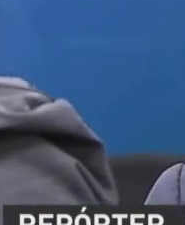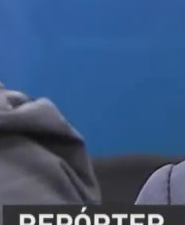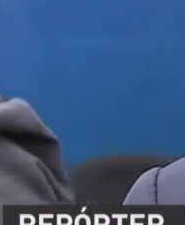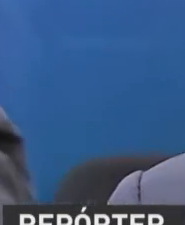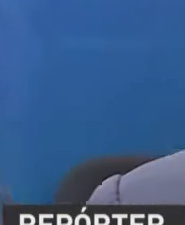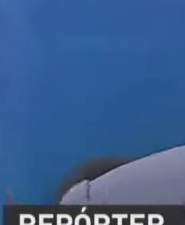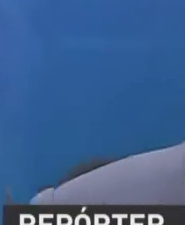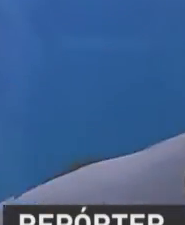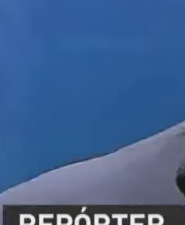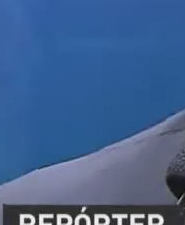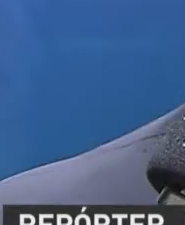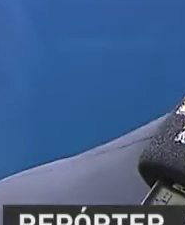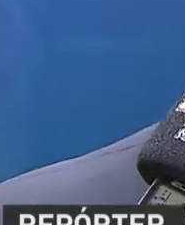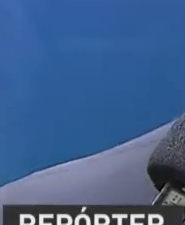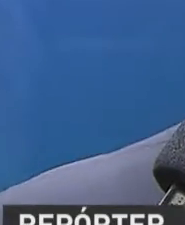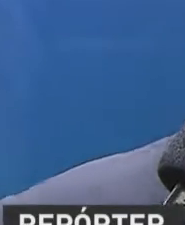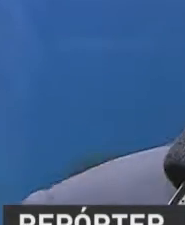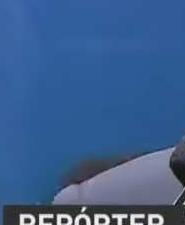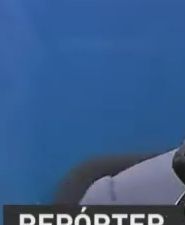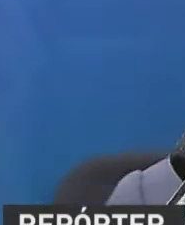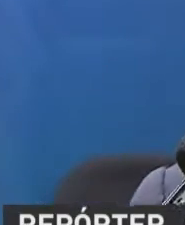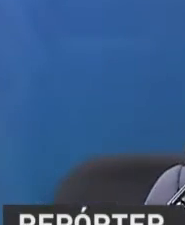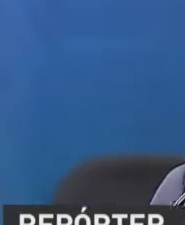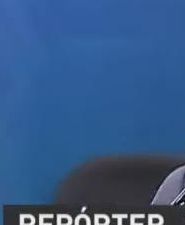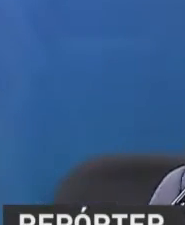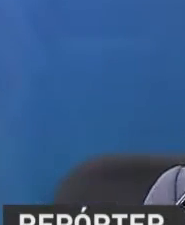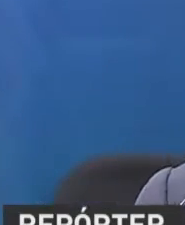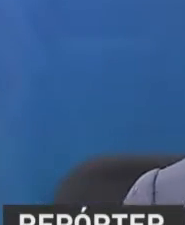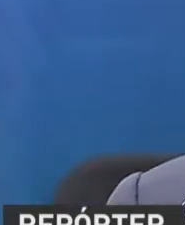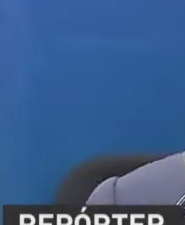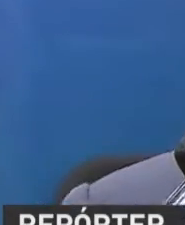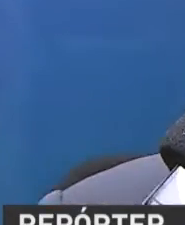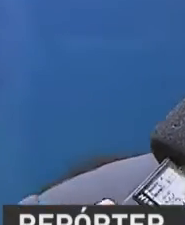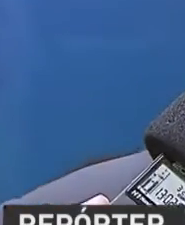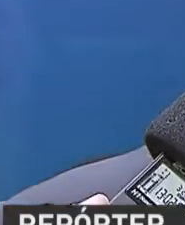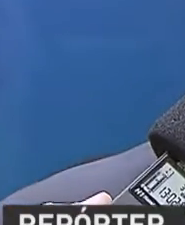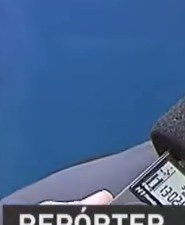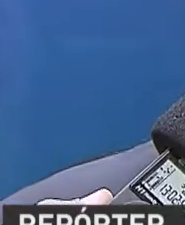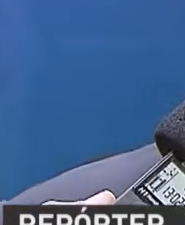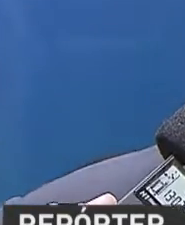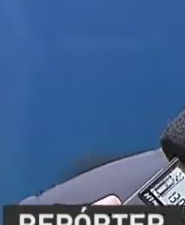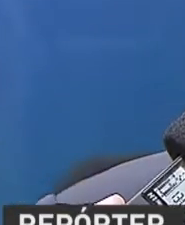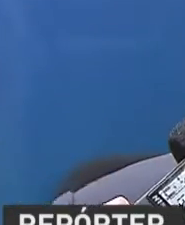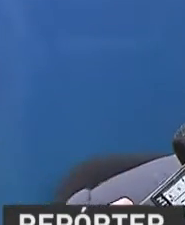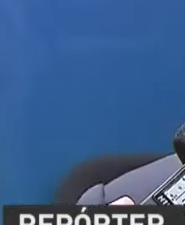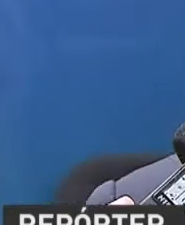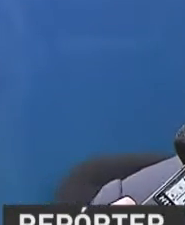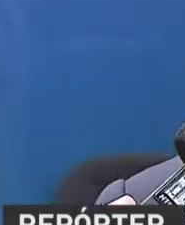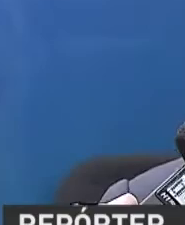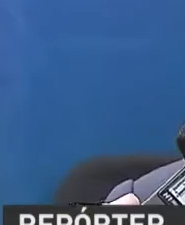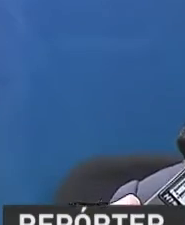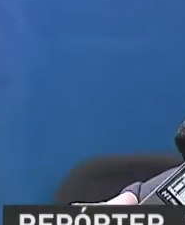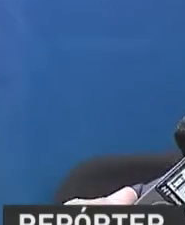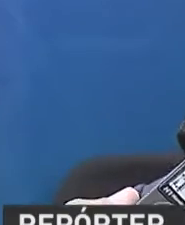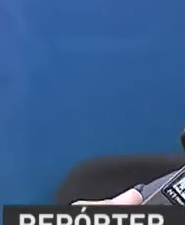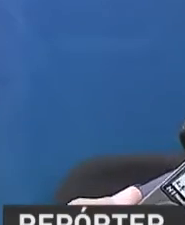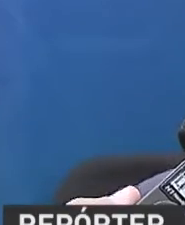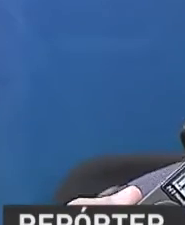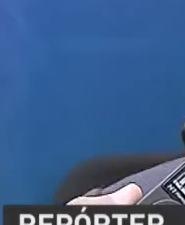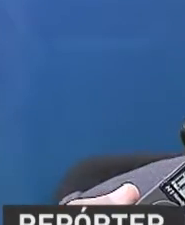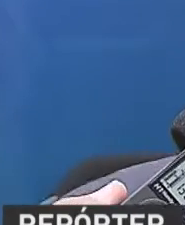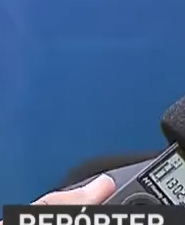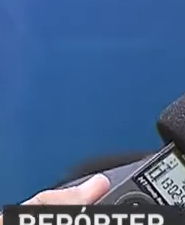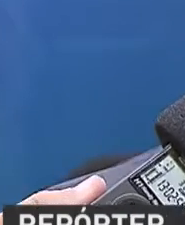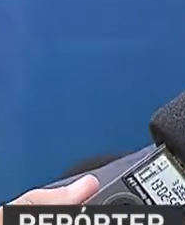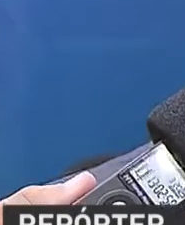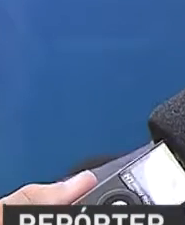a ciência alimentando brasil você valoriza o tema profundas discussões em relação às